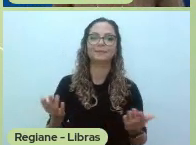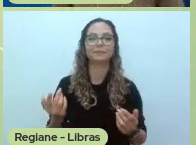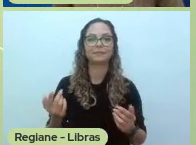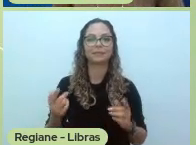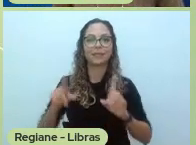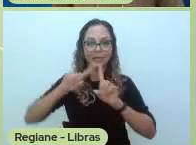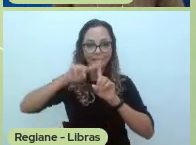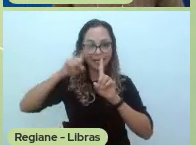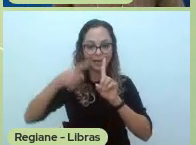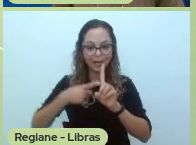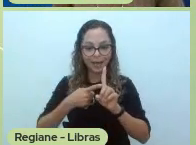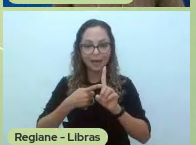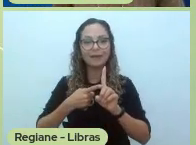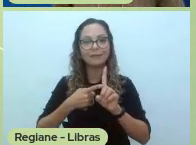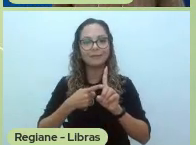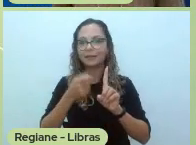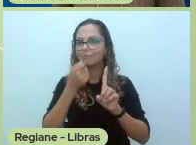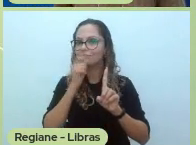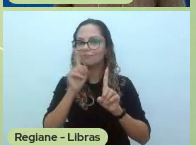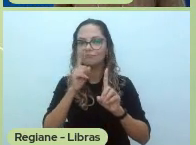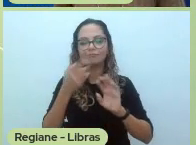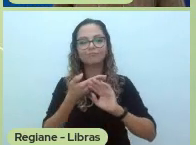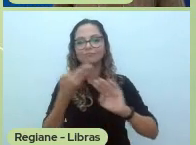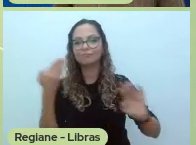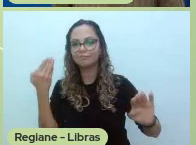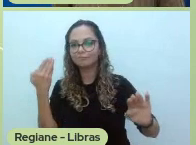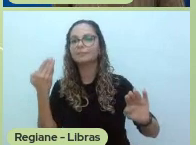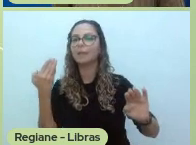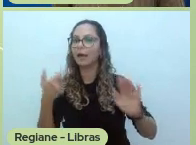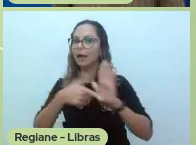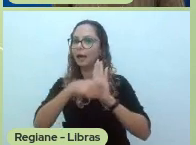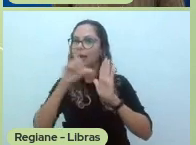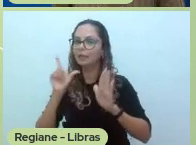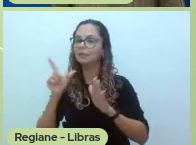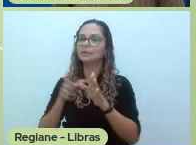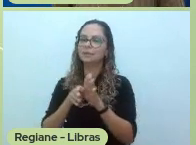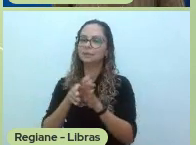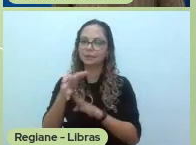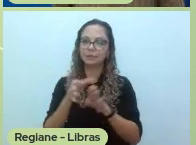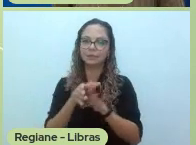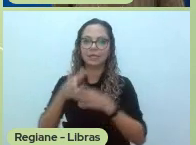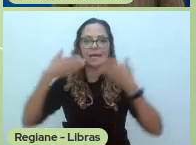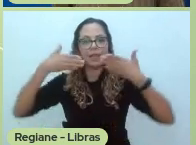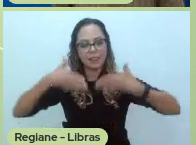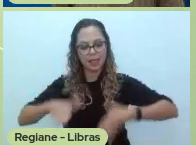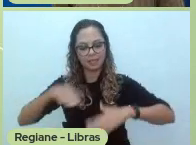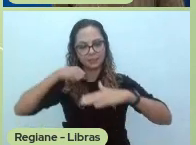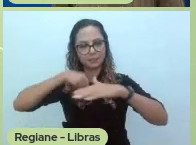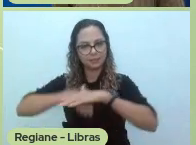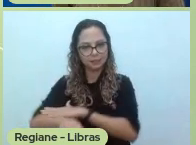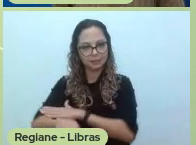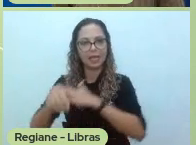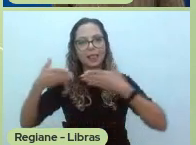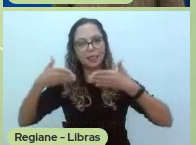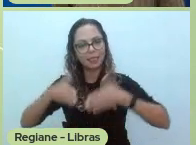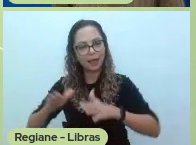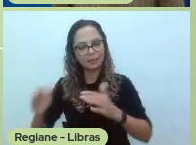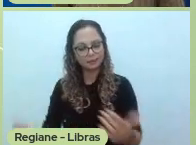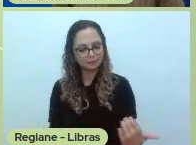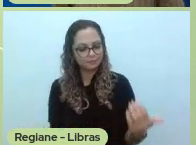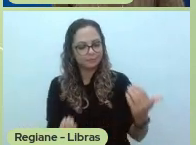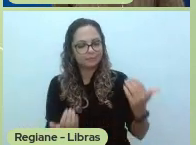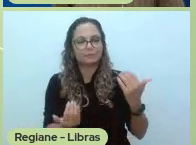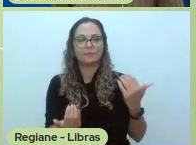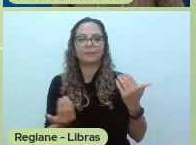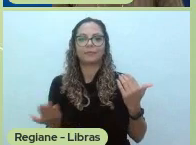quanto depois que ela volta de licença maternidade, porque a reinserção no momento da volta